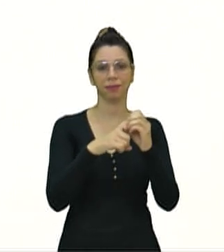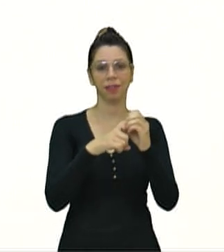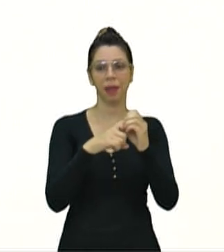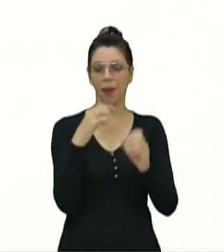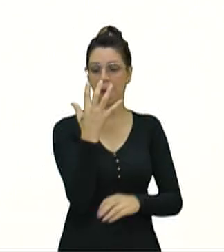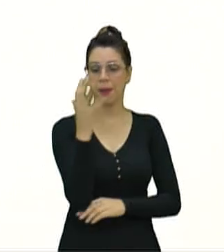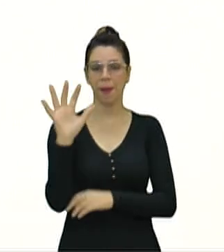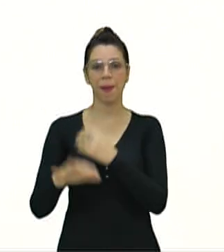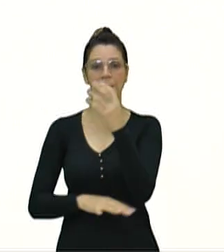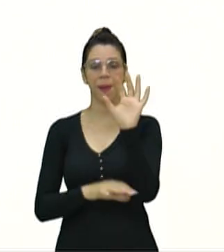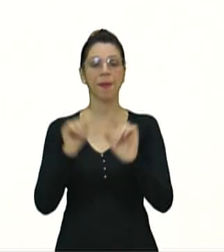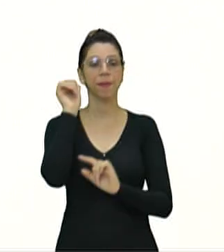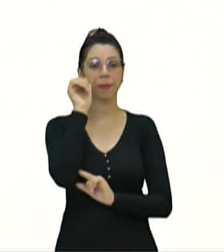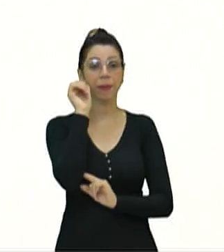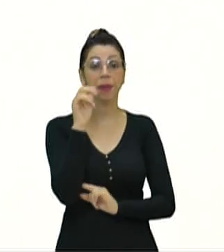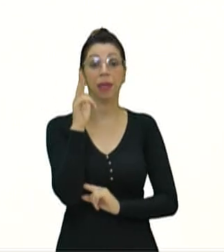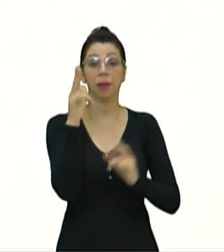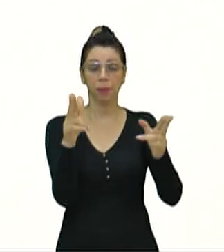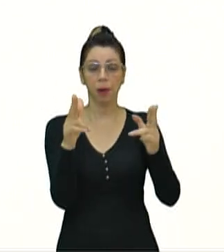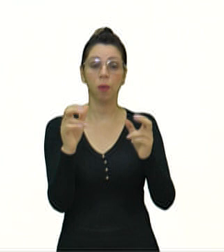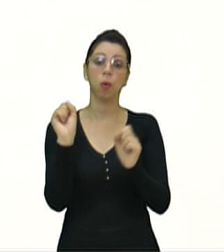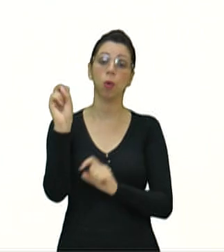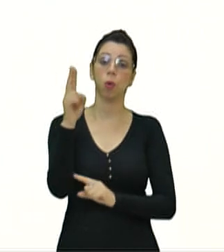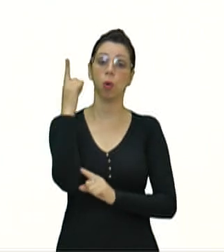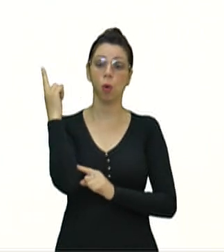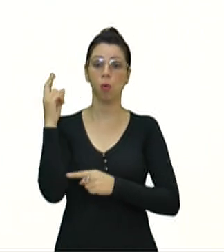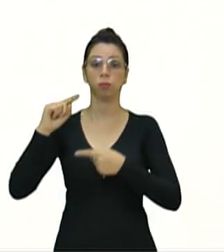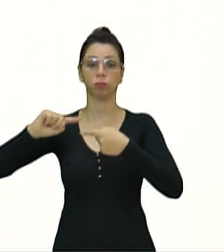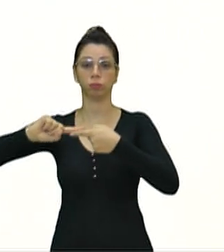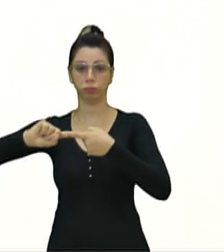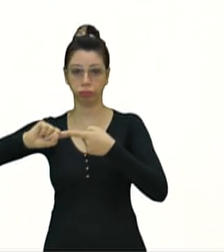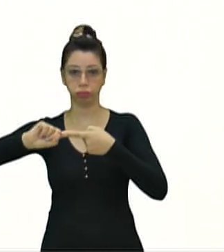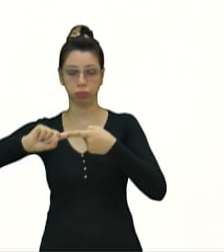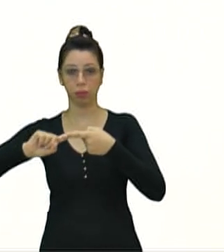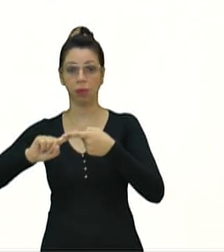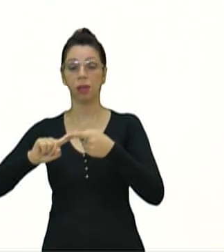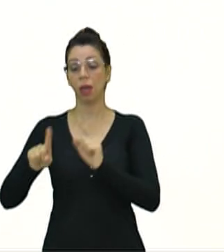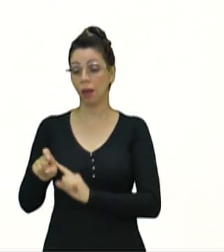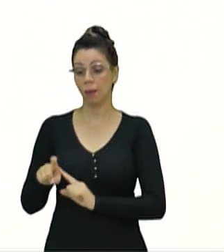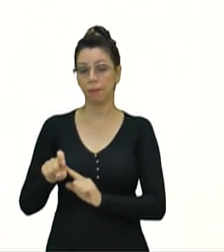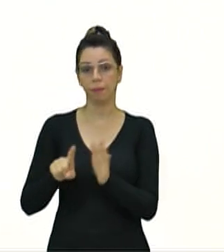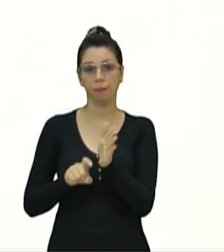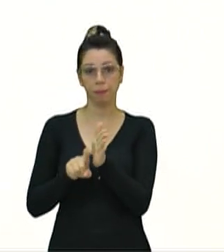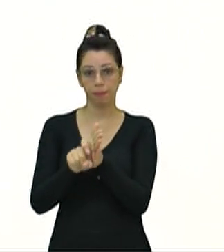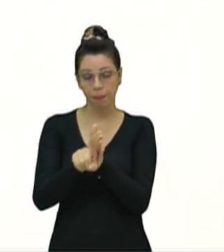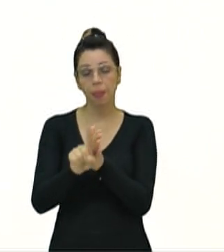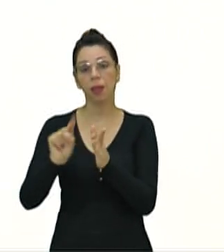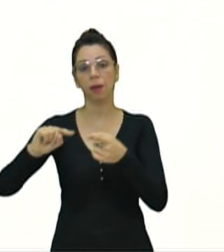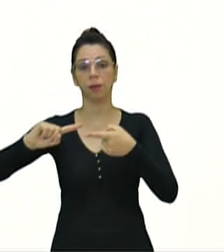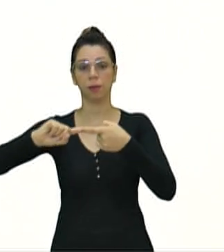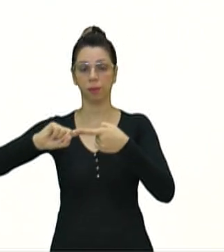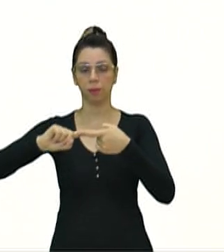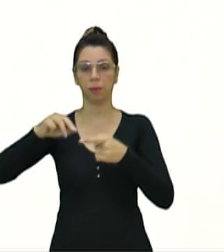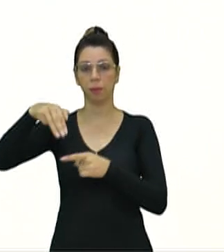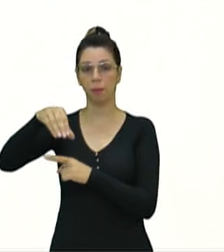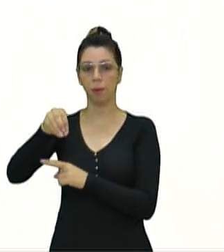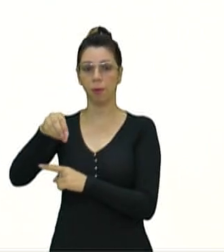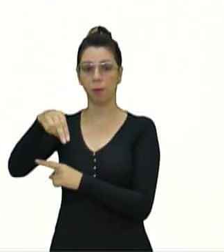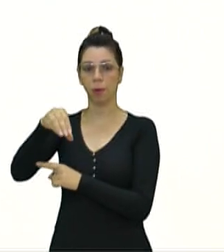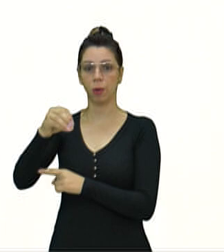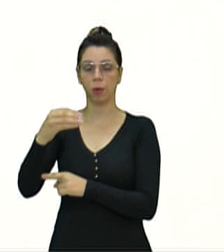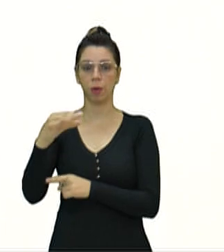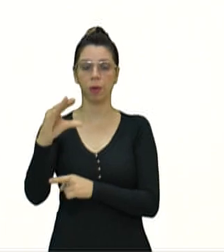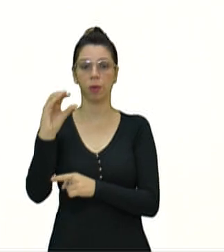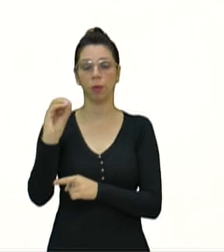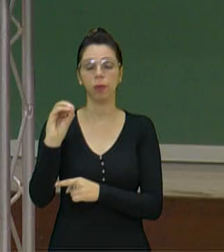Ou essa fecundação pode ser cruzada. No caso da minhoca, como eu tinha falado para vocês, que ela é um organismo monóico também,